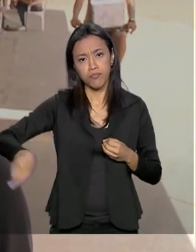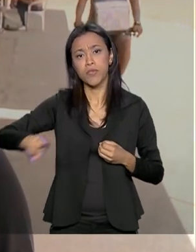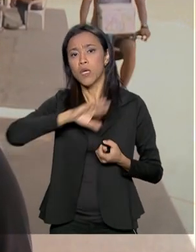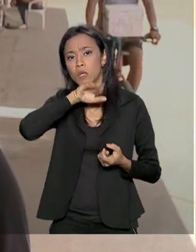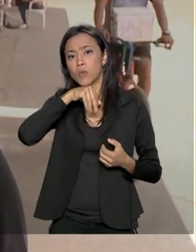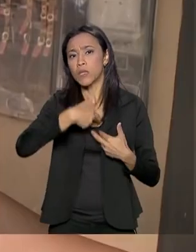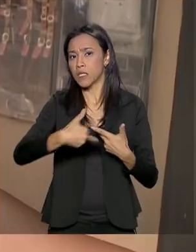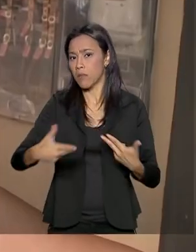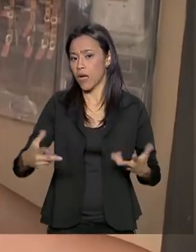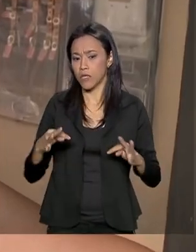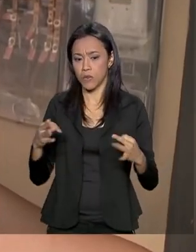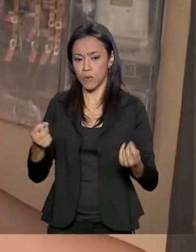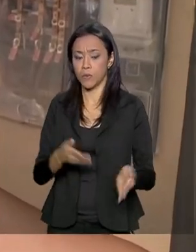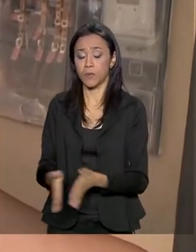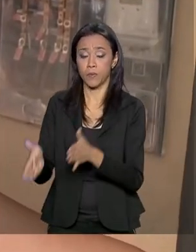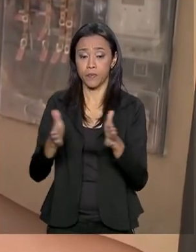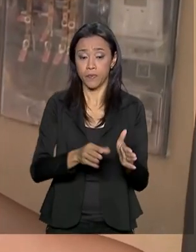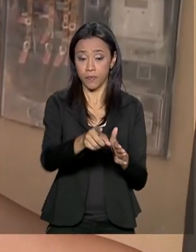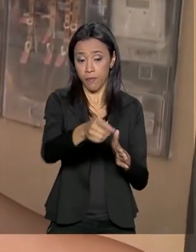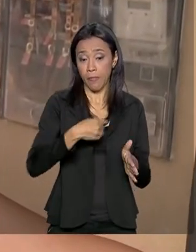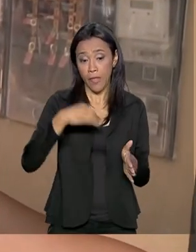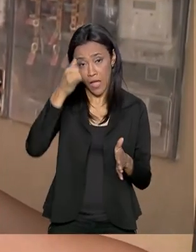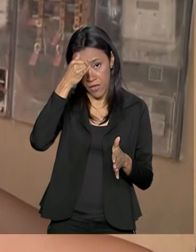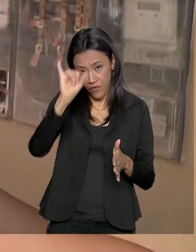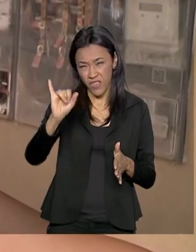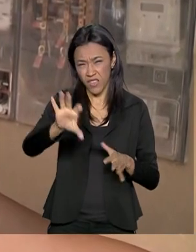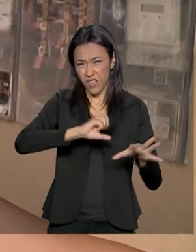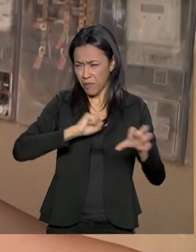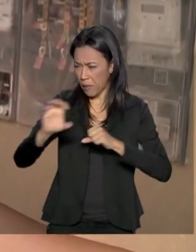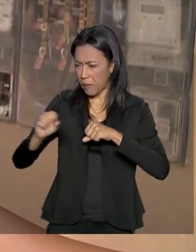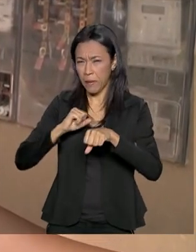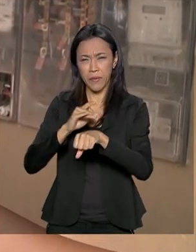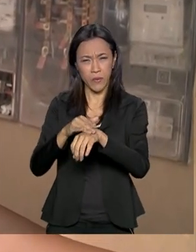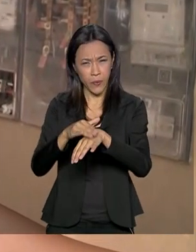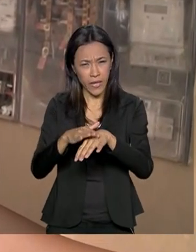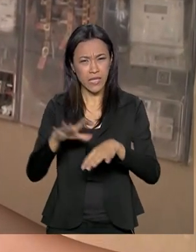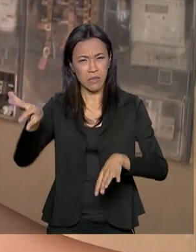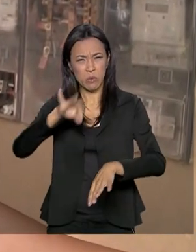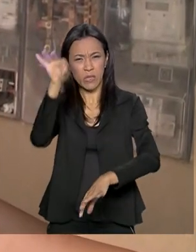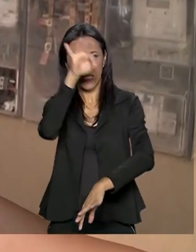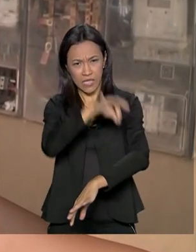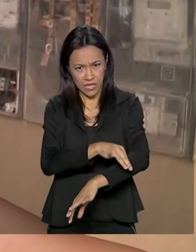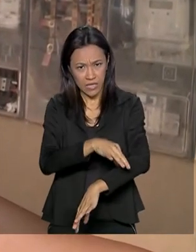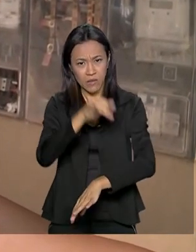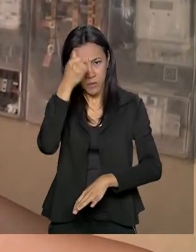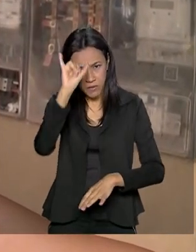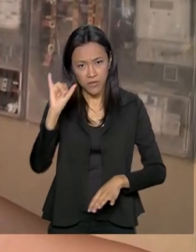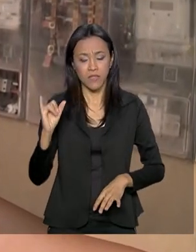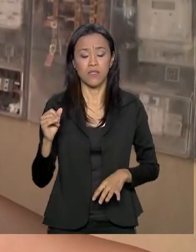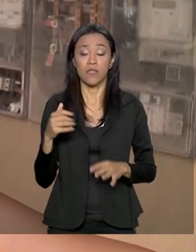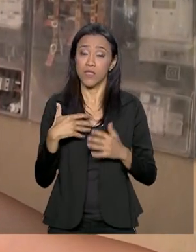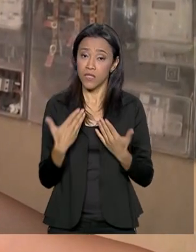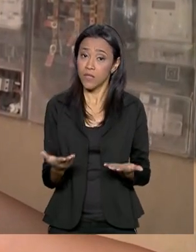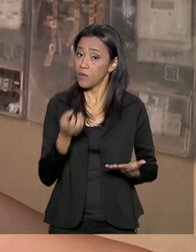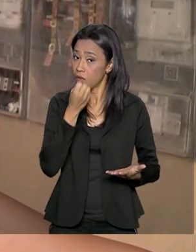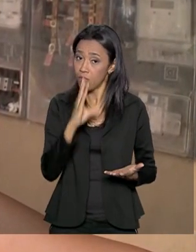animais e tudo mais. Também evita a questão de doenças, de mosquito também. Então, só é benefício.